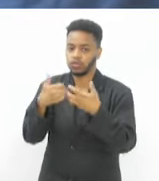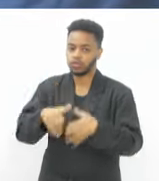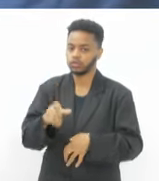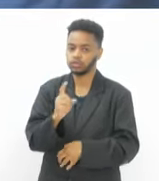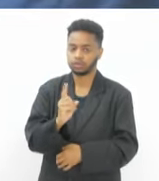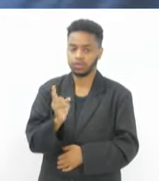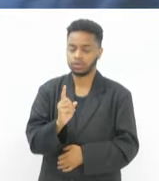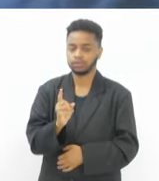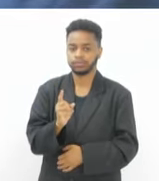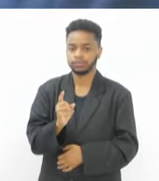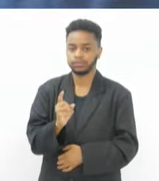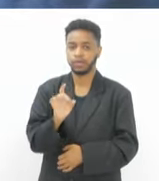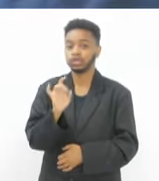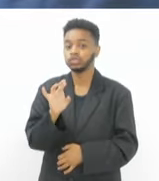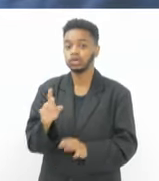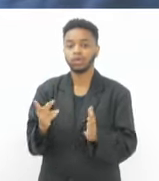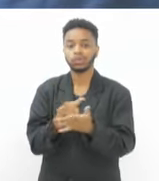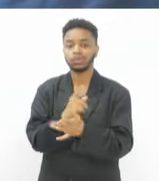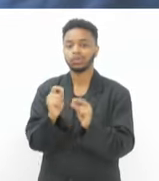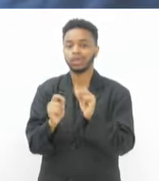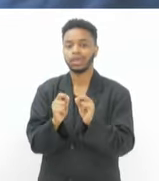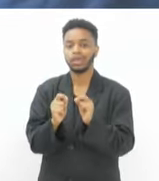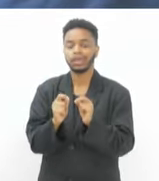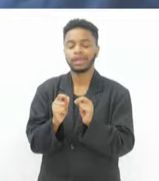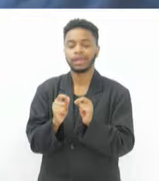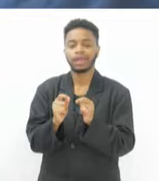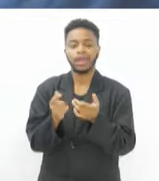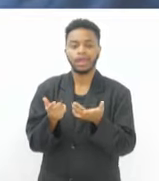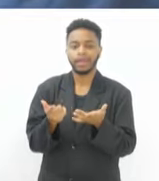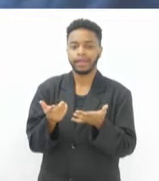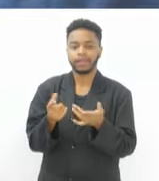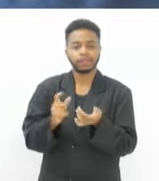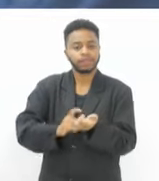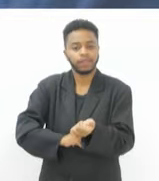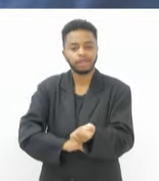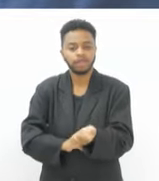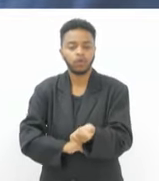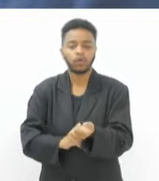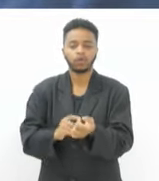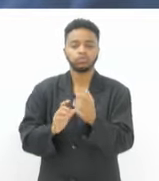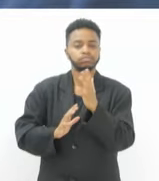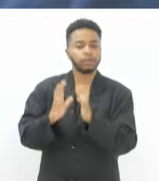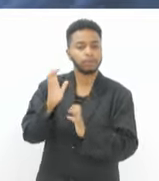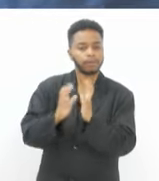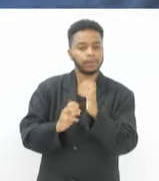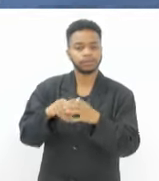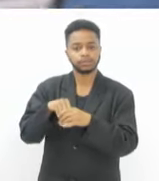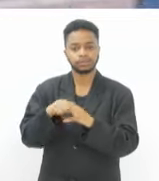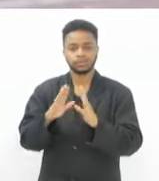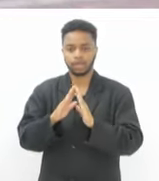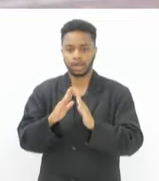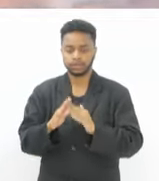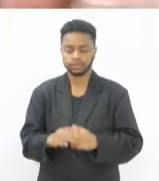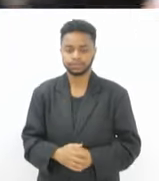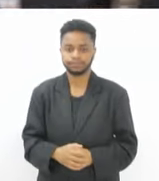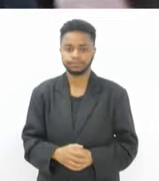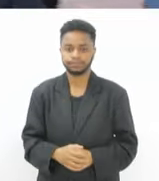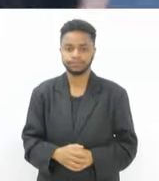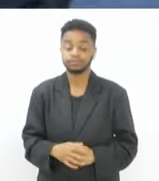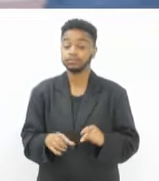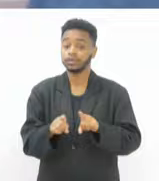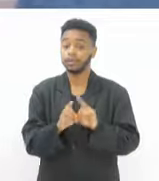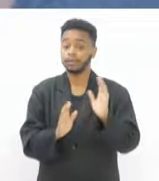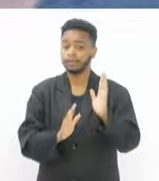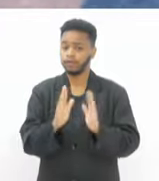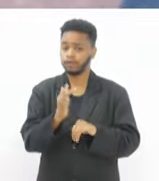isso apenas traz mais desgaste, mais conflitos dentro de casa. E esse período de